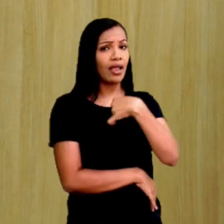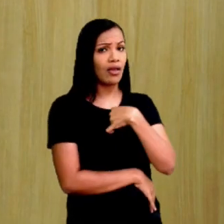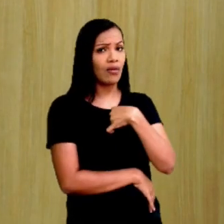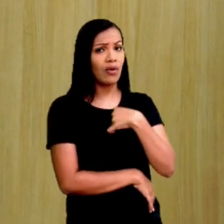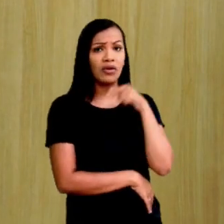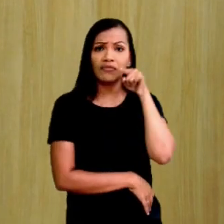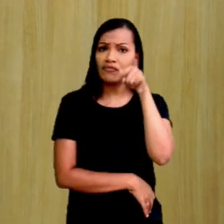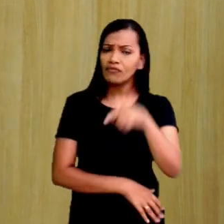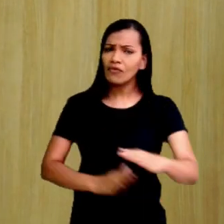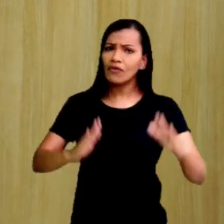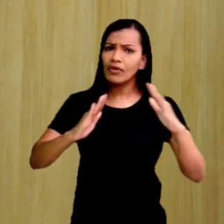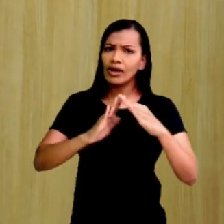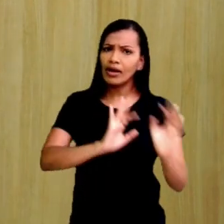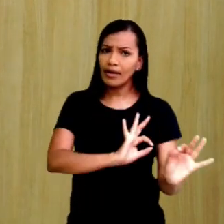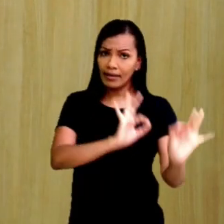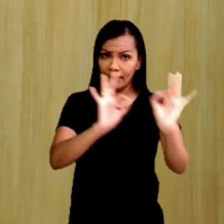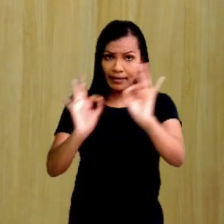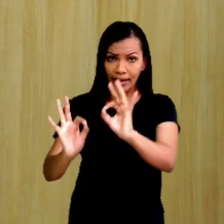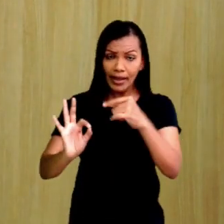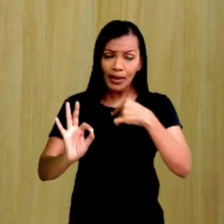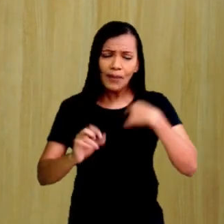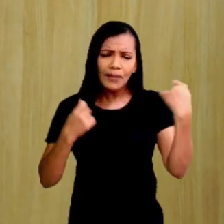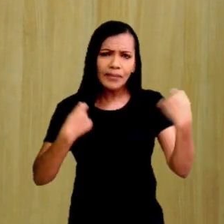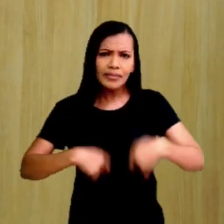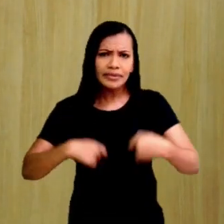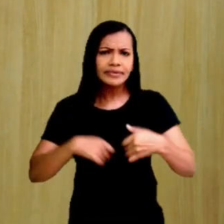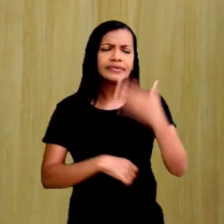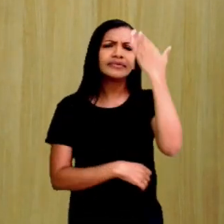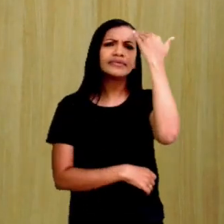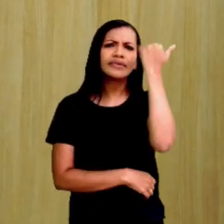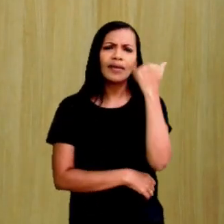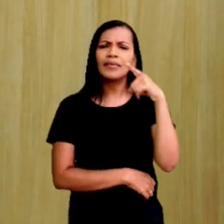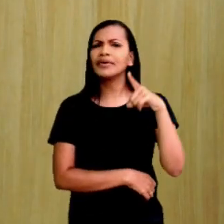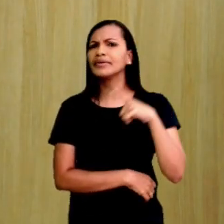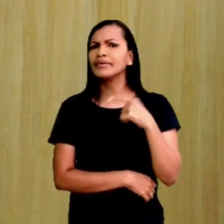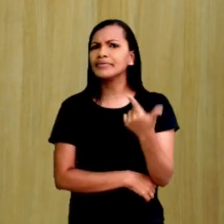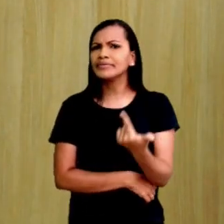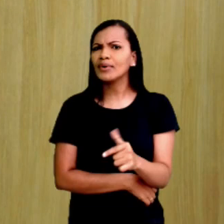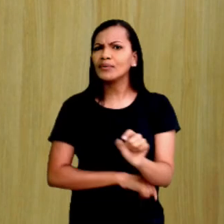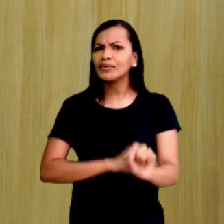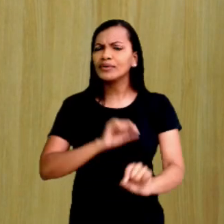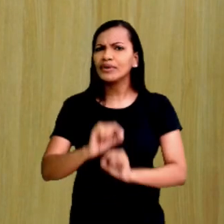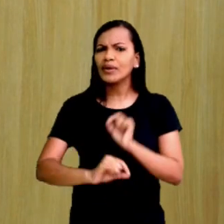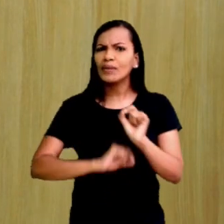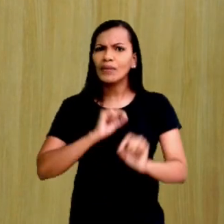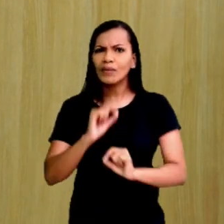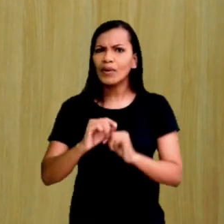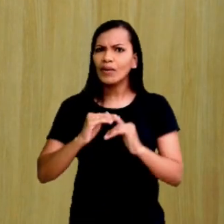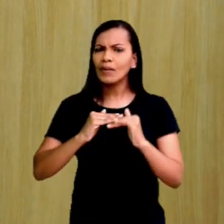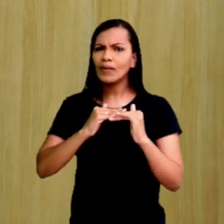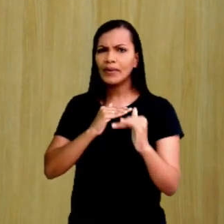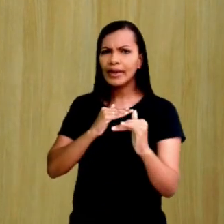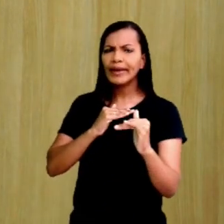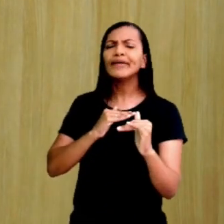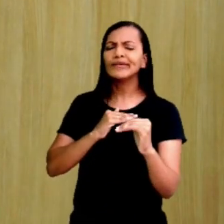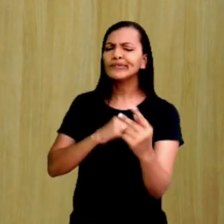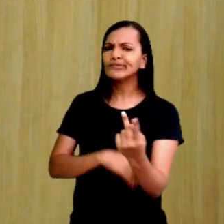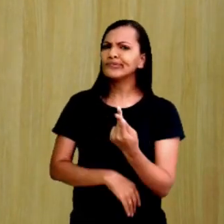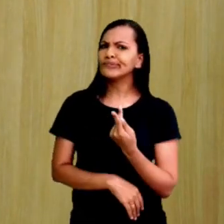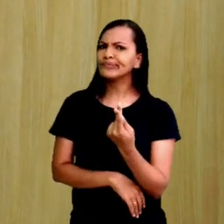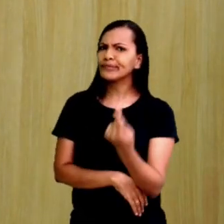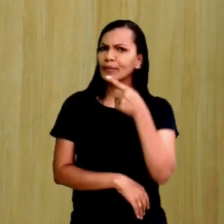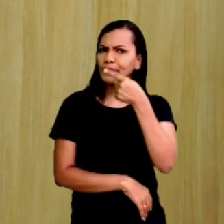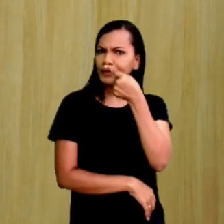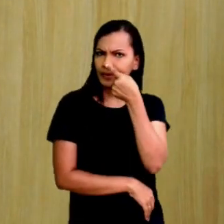você está em casa eu preciso saber que entre nós não existe um nível de intimidade muito